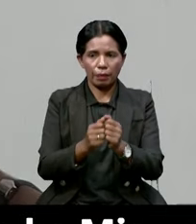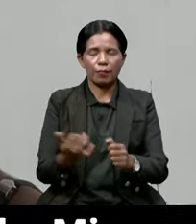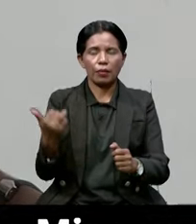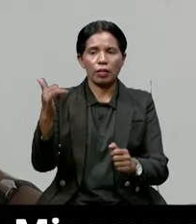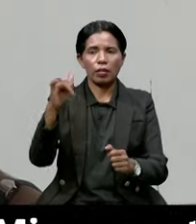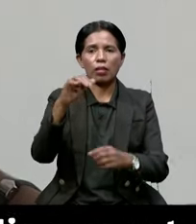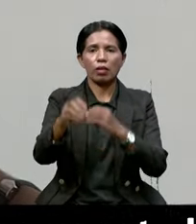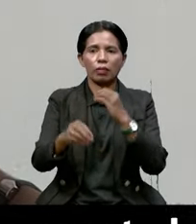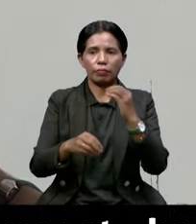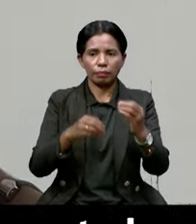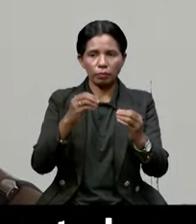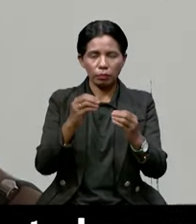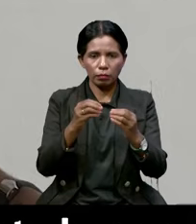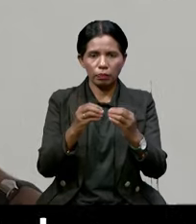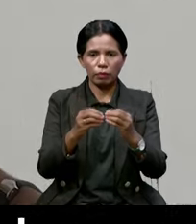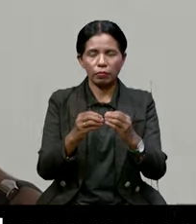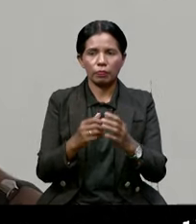a